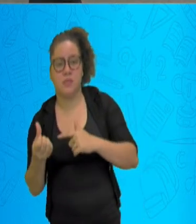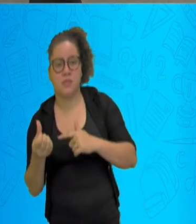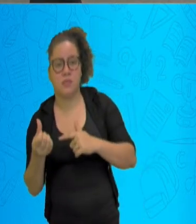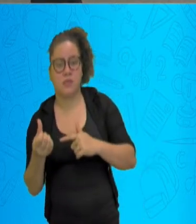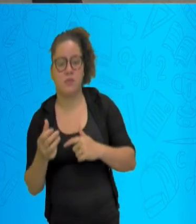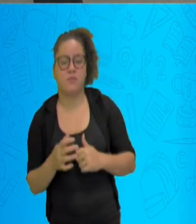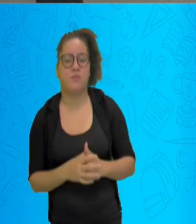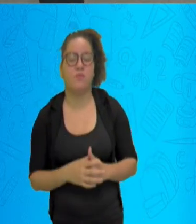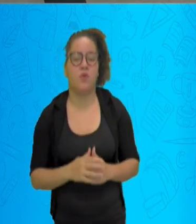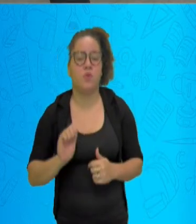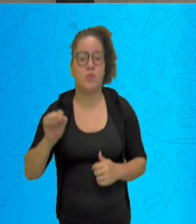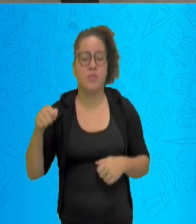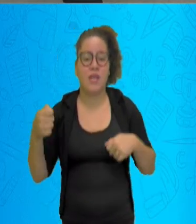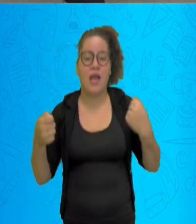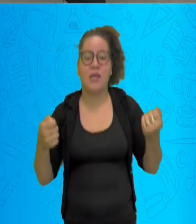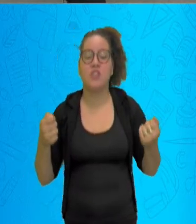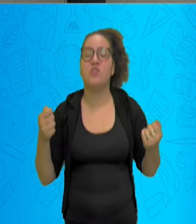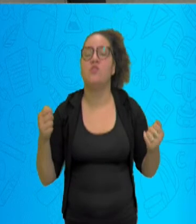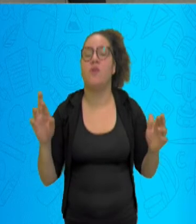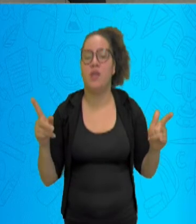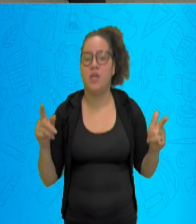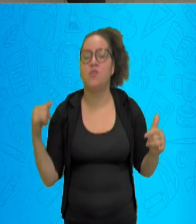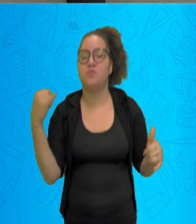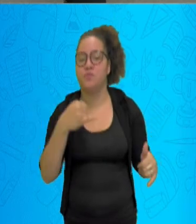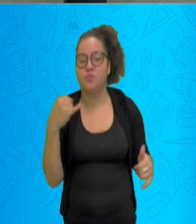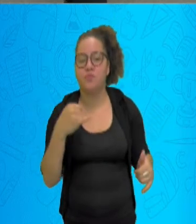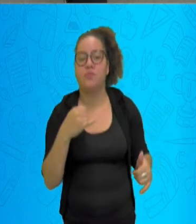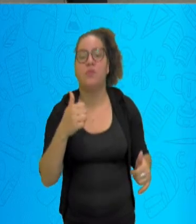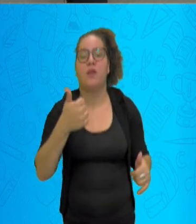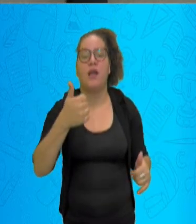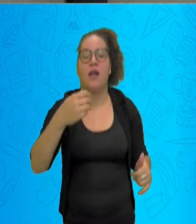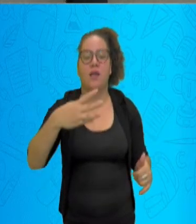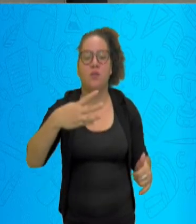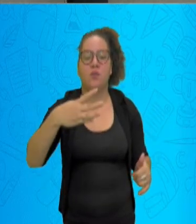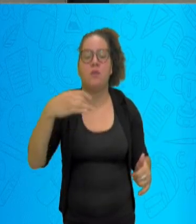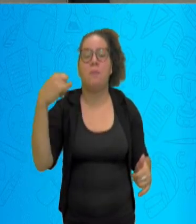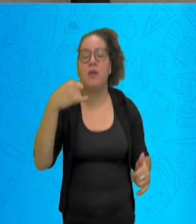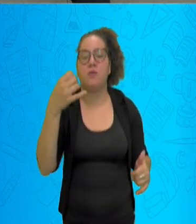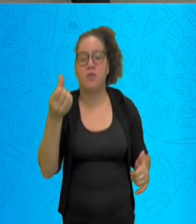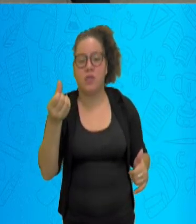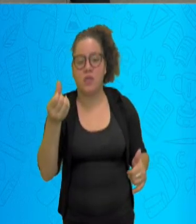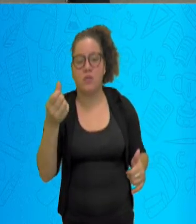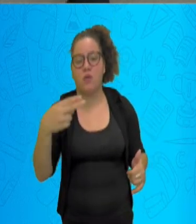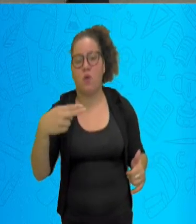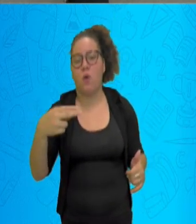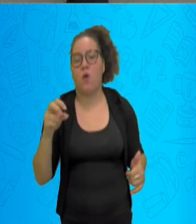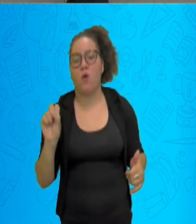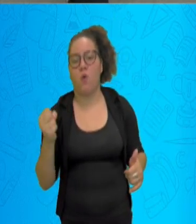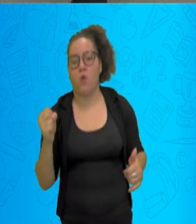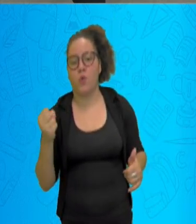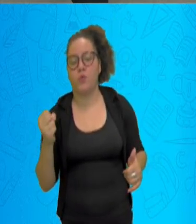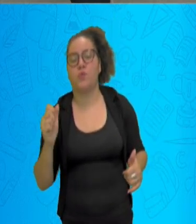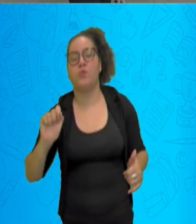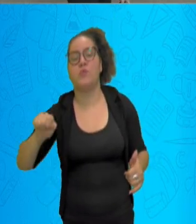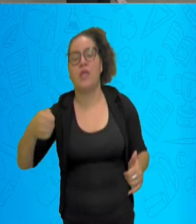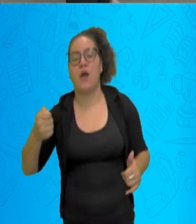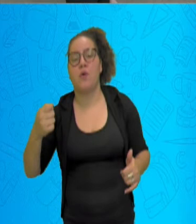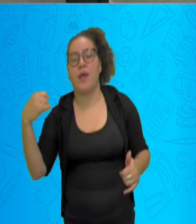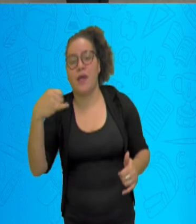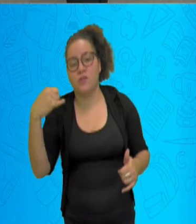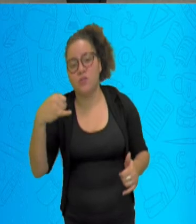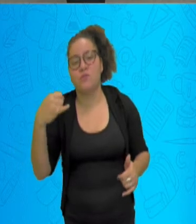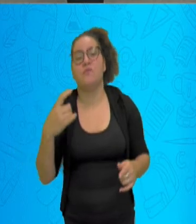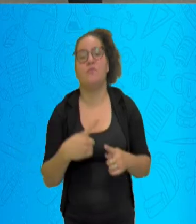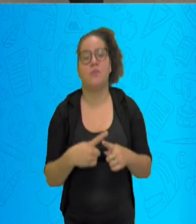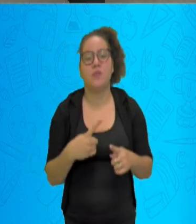Sinais diferentes, eu vou diminuir. 14 menos 6, 8. E o sinal vai ser negativo, que é o